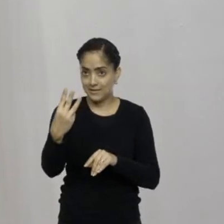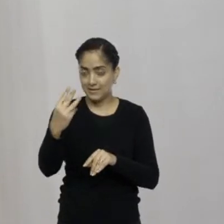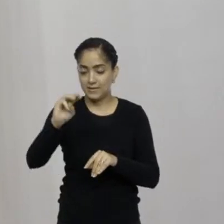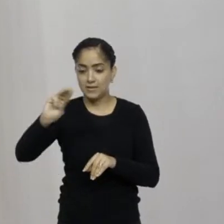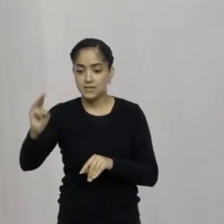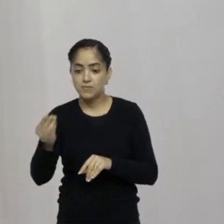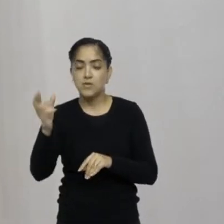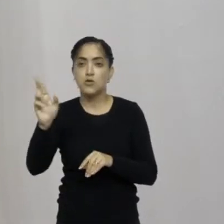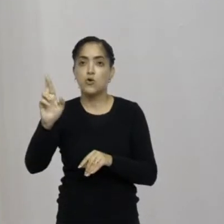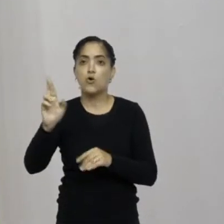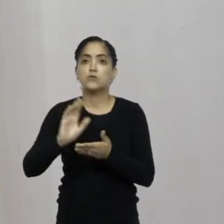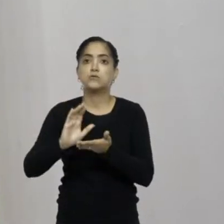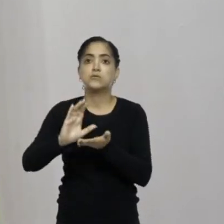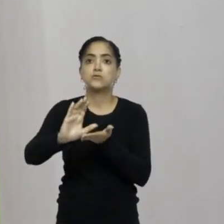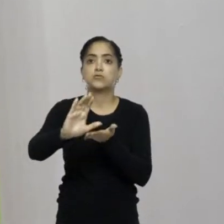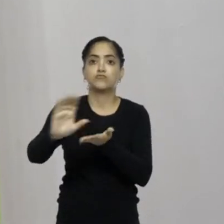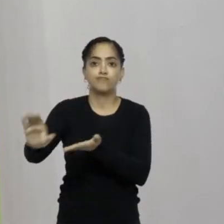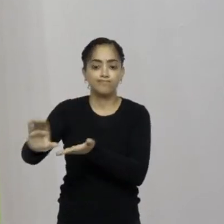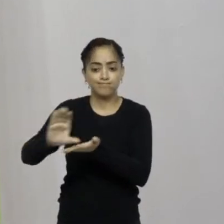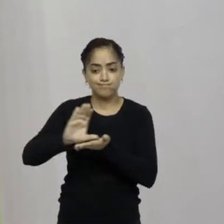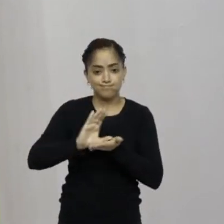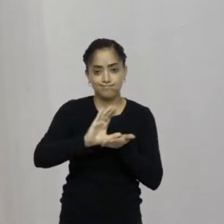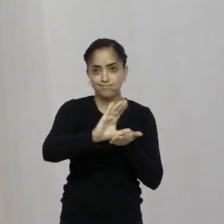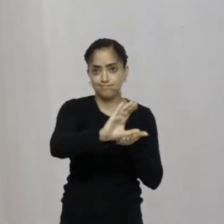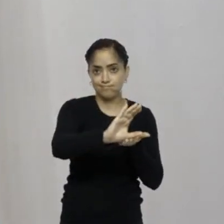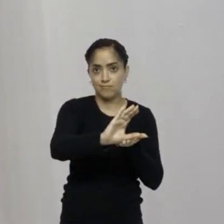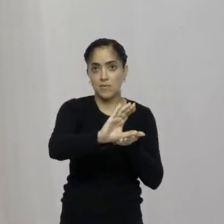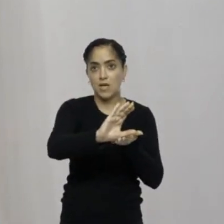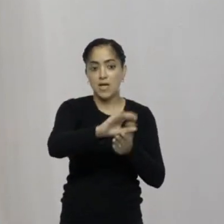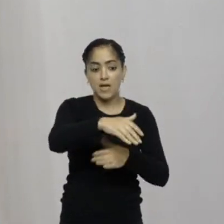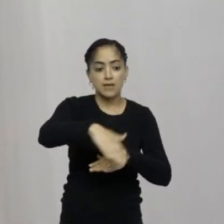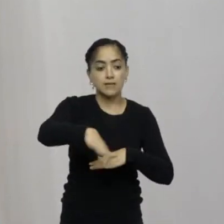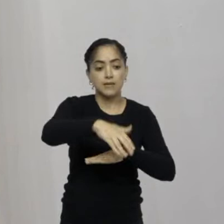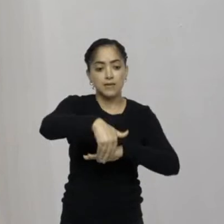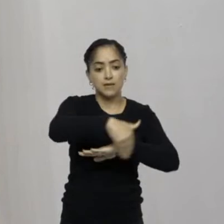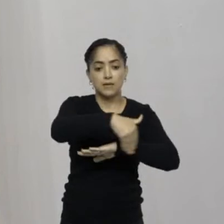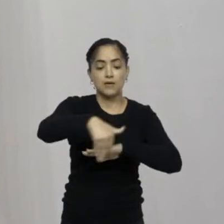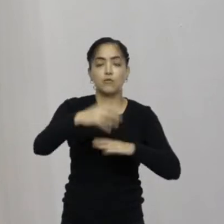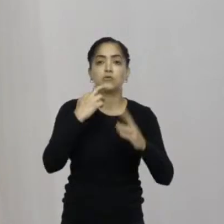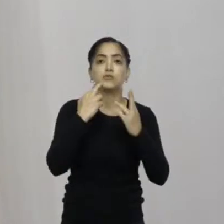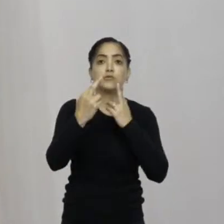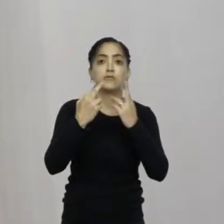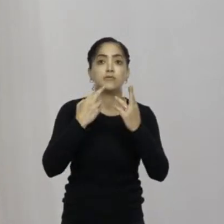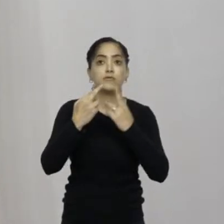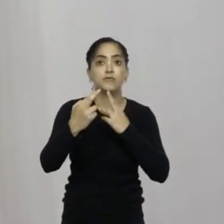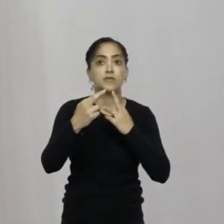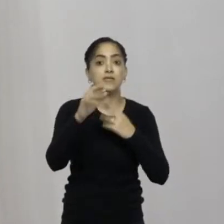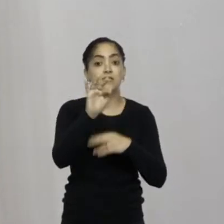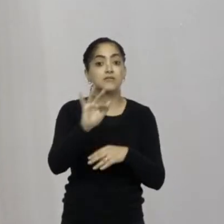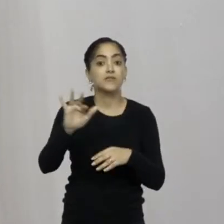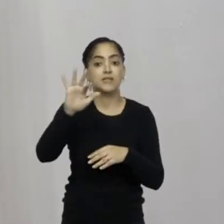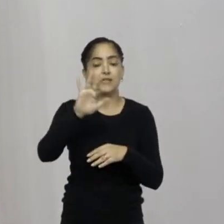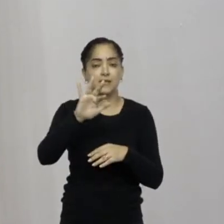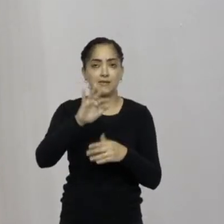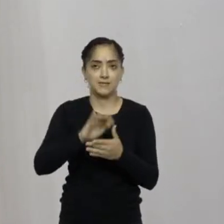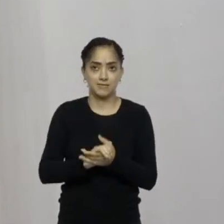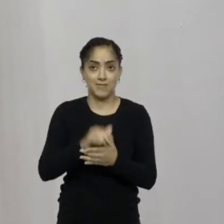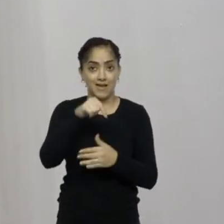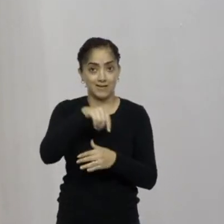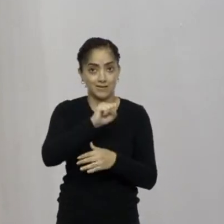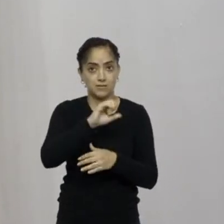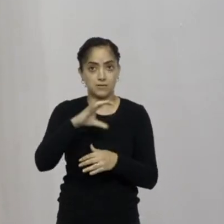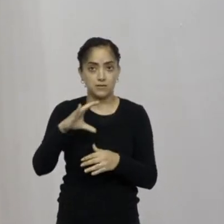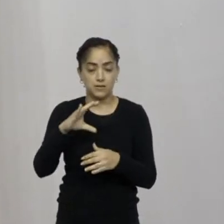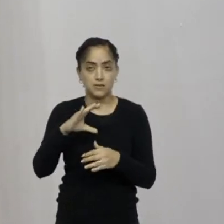União para investimentos em rodovias federais no Estado. Foram afetados